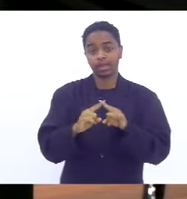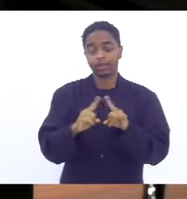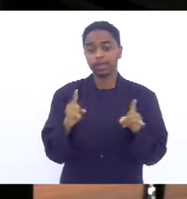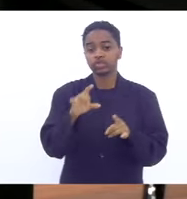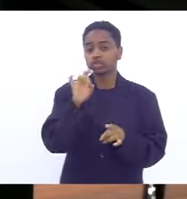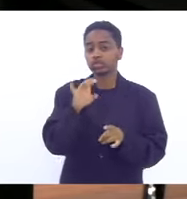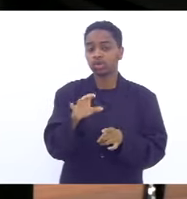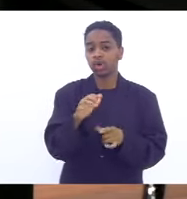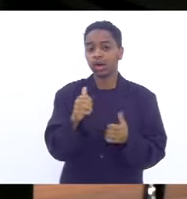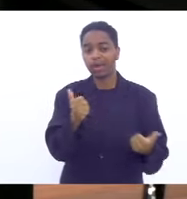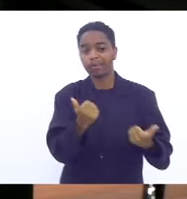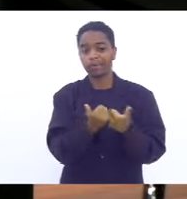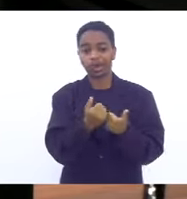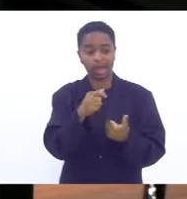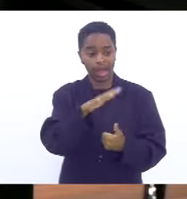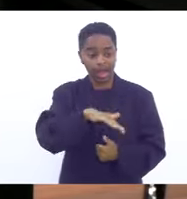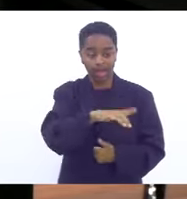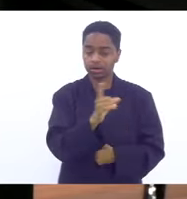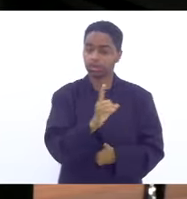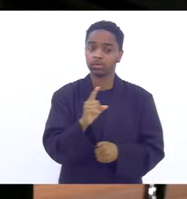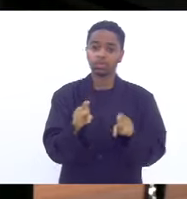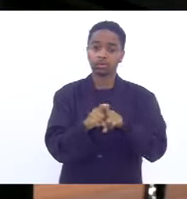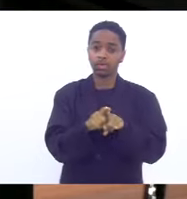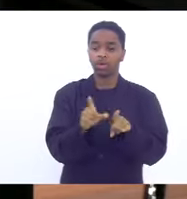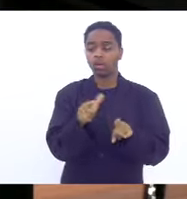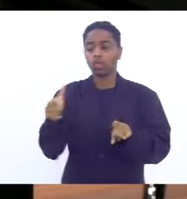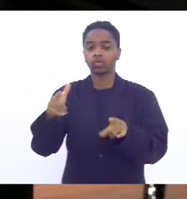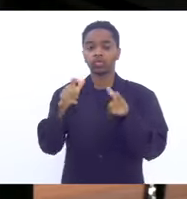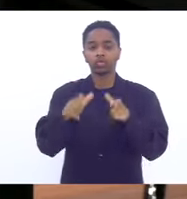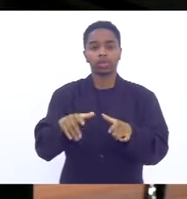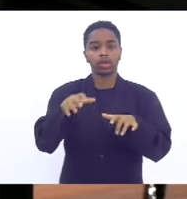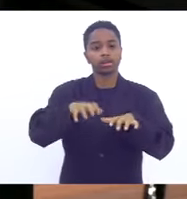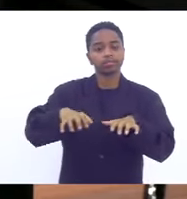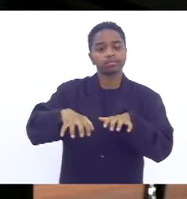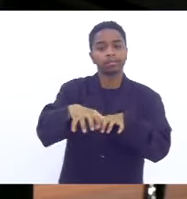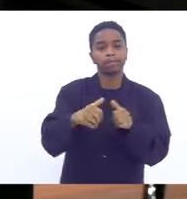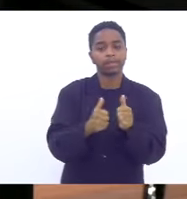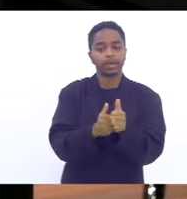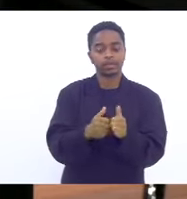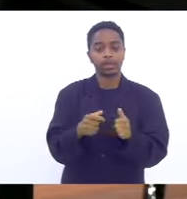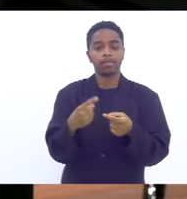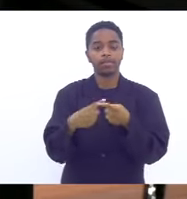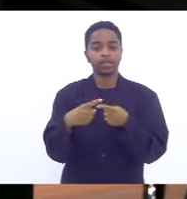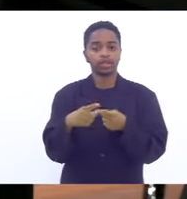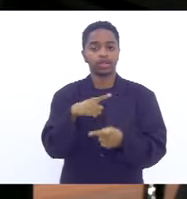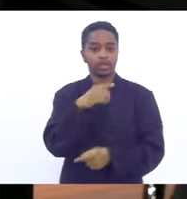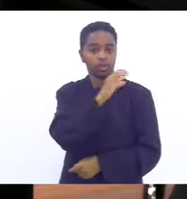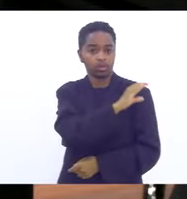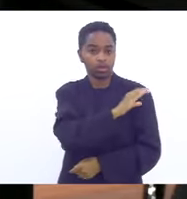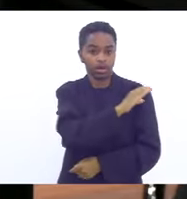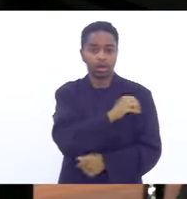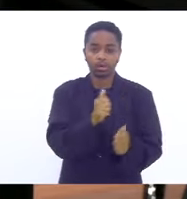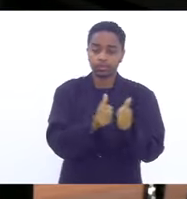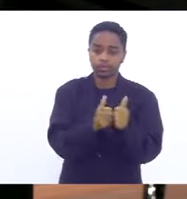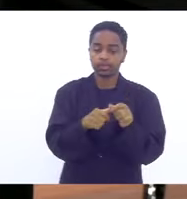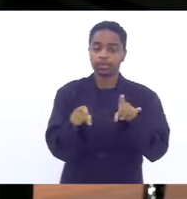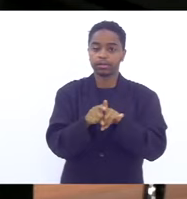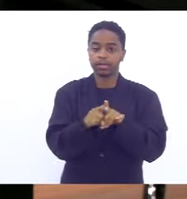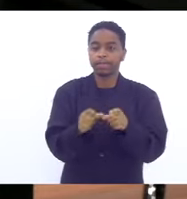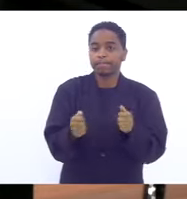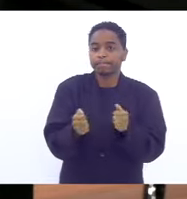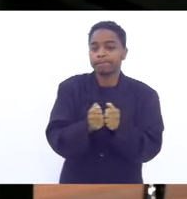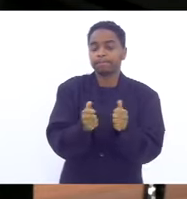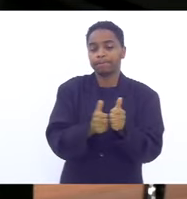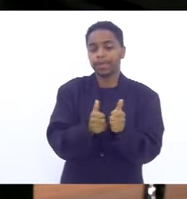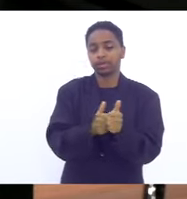Casa de Abreu, não, vai beneficiar a região. Nós estamos ali a 1h30 de Campos, da divisa do Estado do Espírito Santo, estamos a 1h